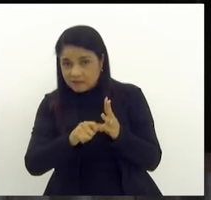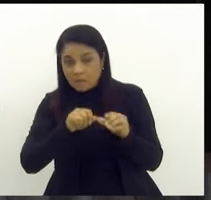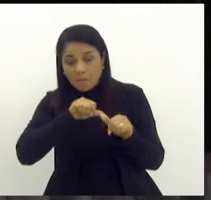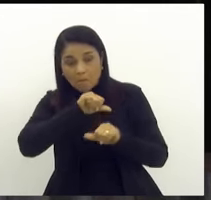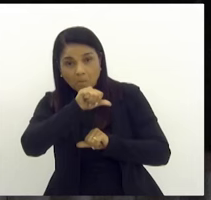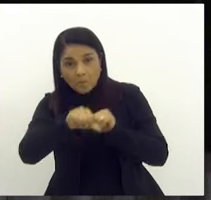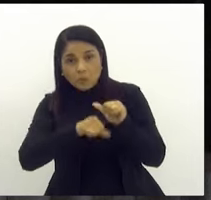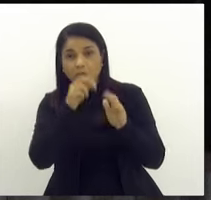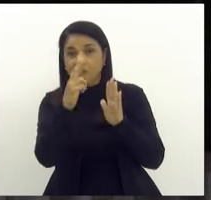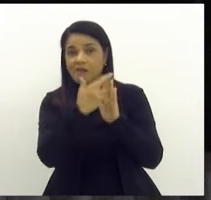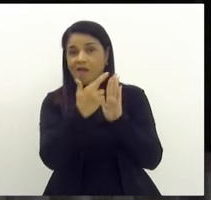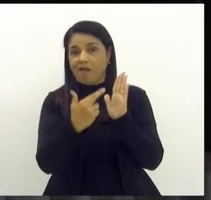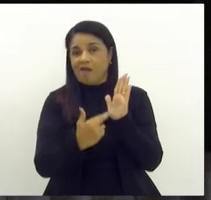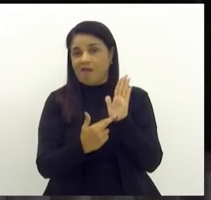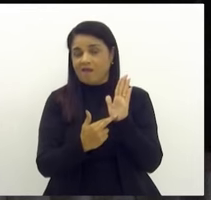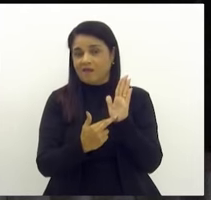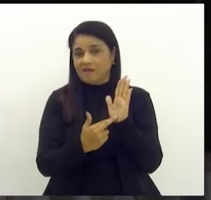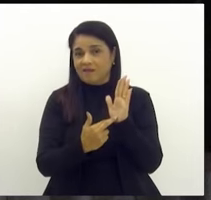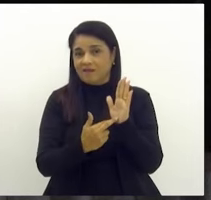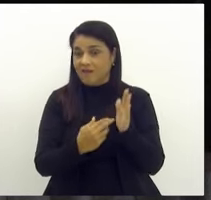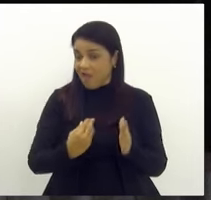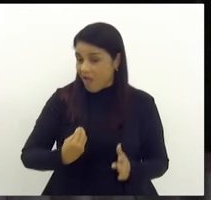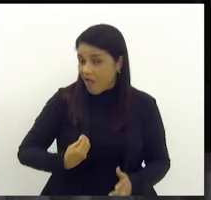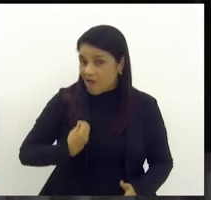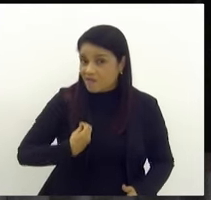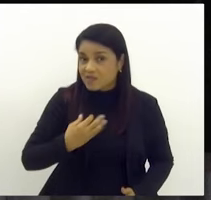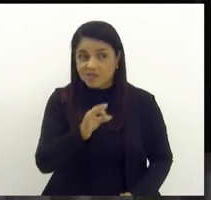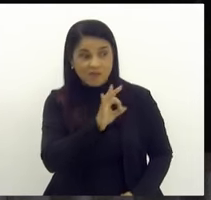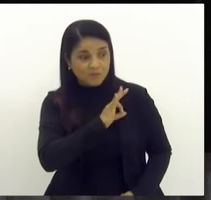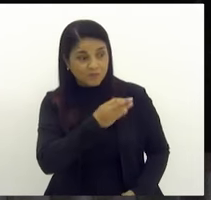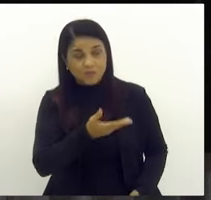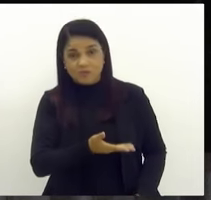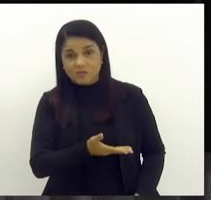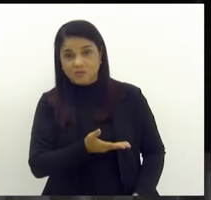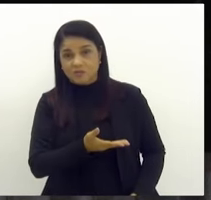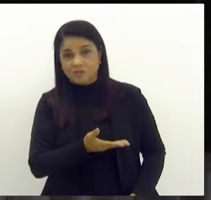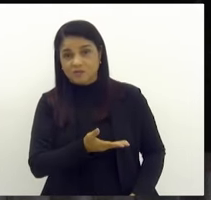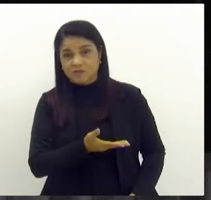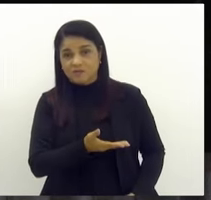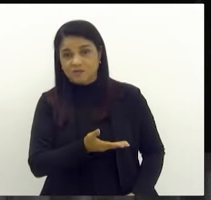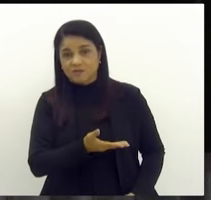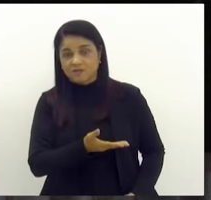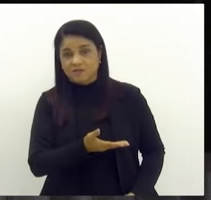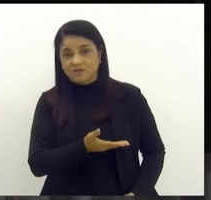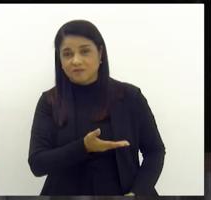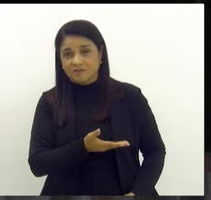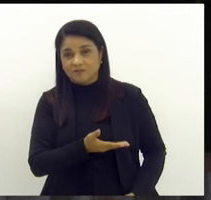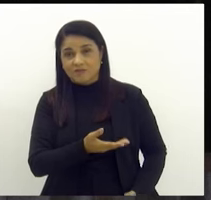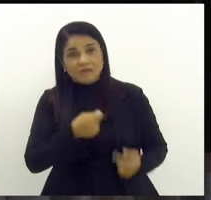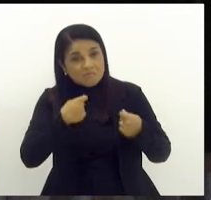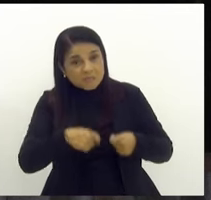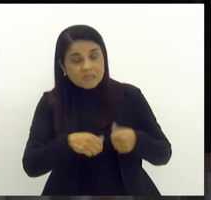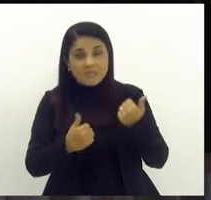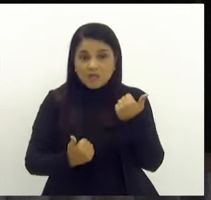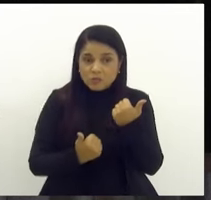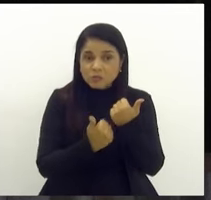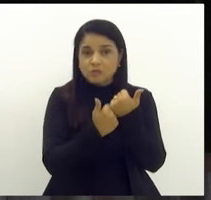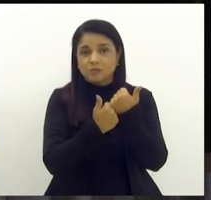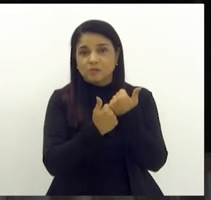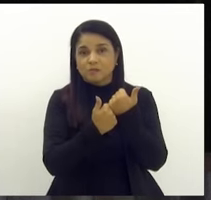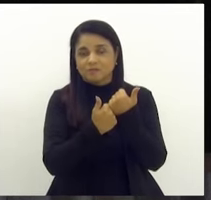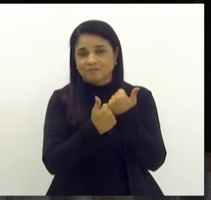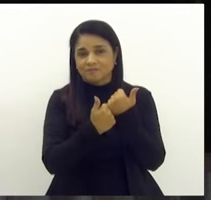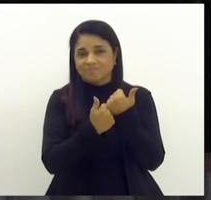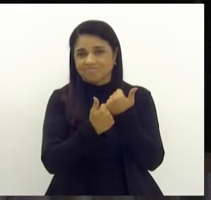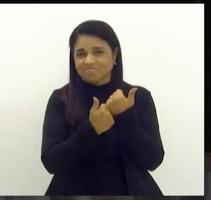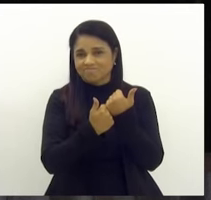mudando a regra do jogo é a vida do policial é é a sobrevida que ele tem ele precisa ter esse Amparo então quando mexe